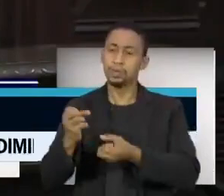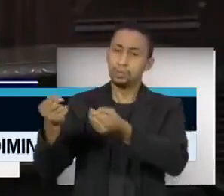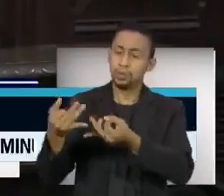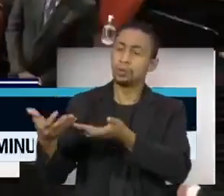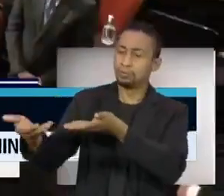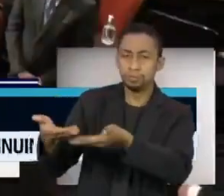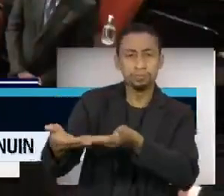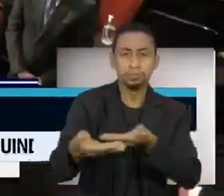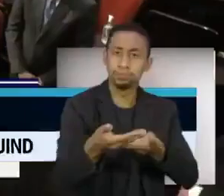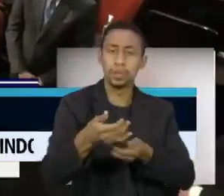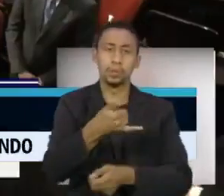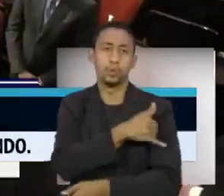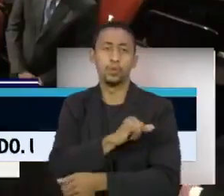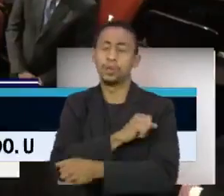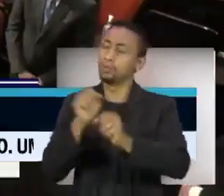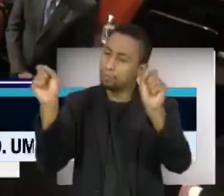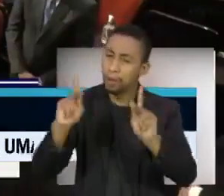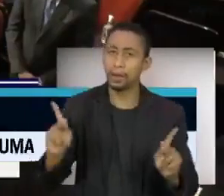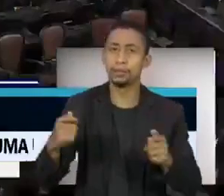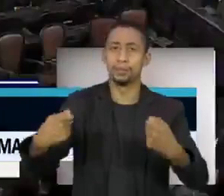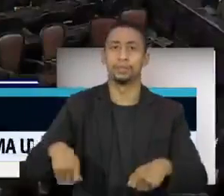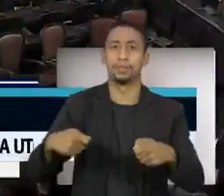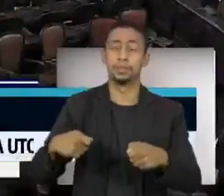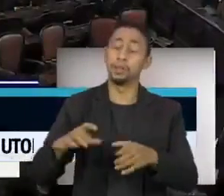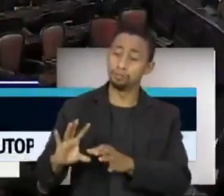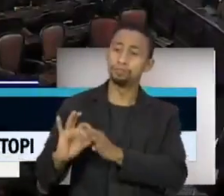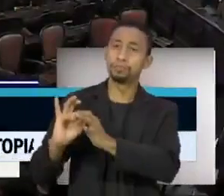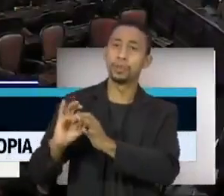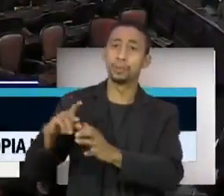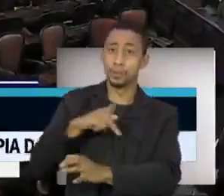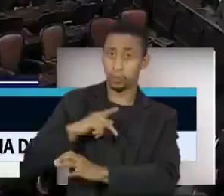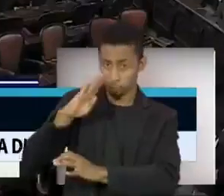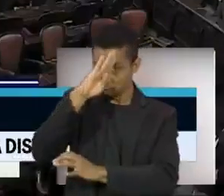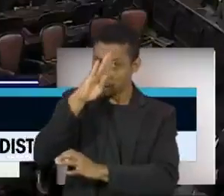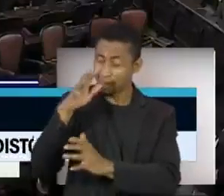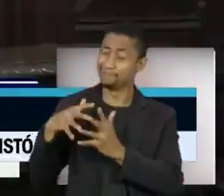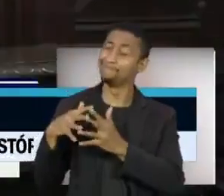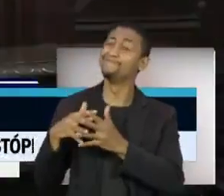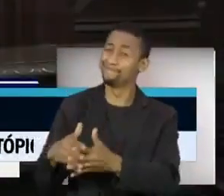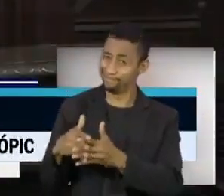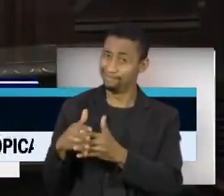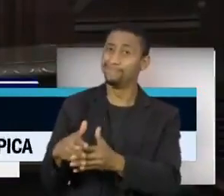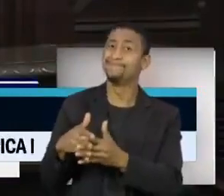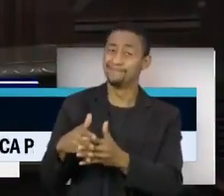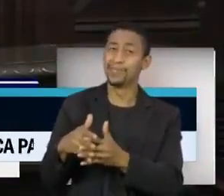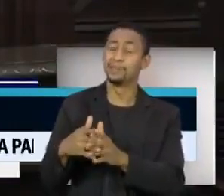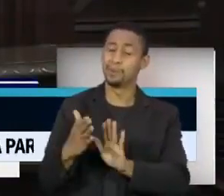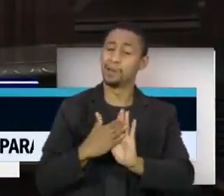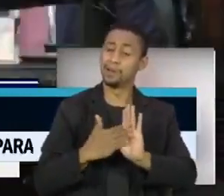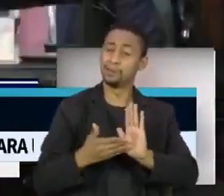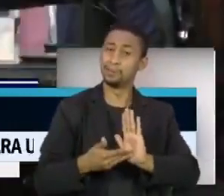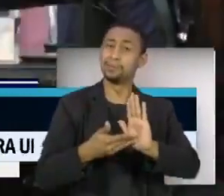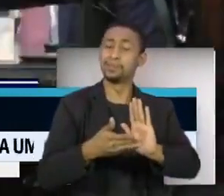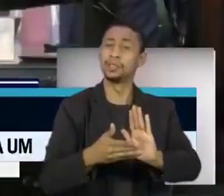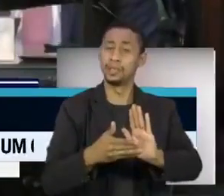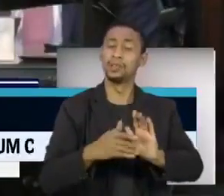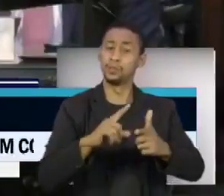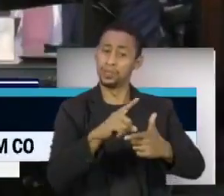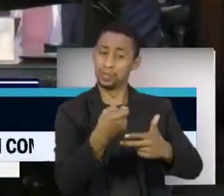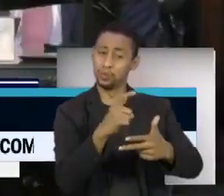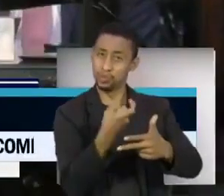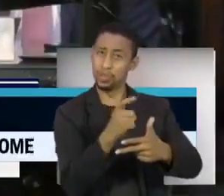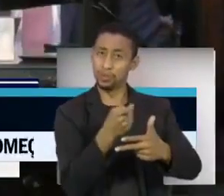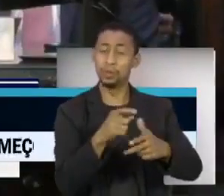Rio de Janeiro. Aliado do presidente Bolsonaro, ele deve enfrentar dificuldades na aprovação de pautas de interesse do executivo, uma vez